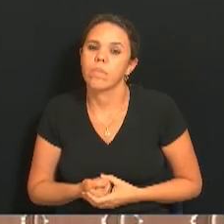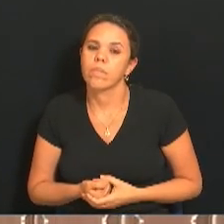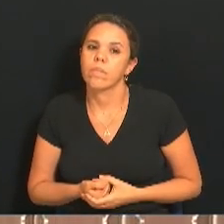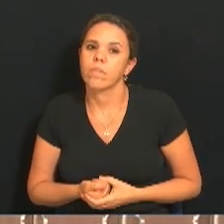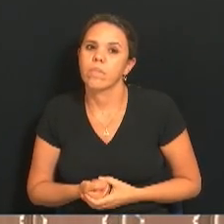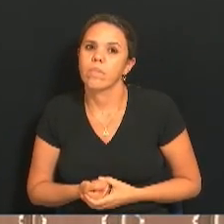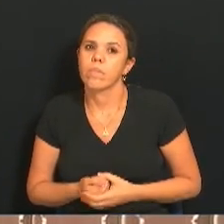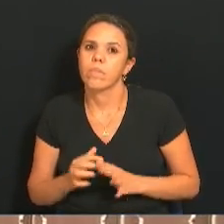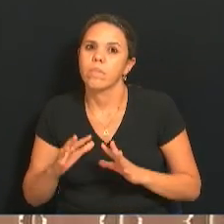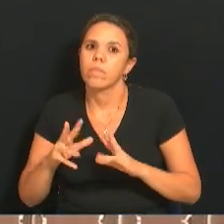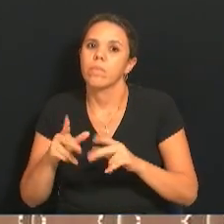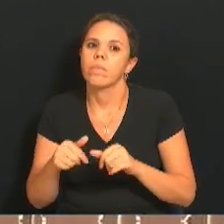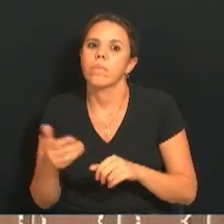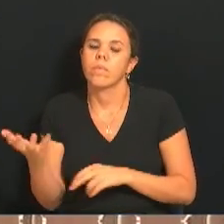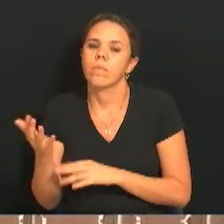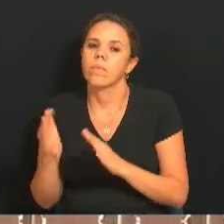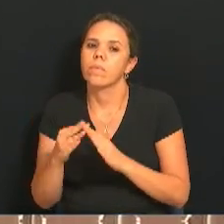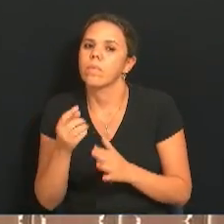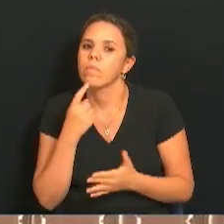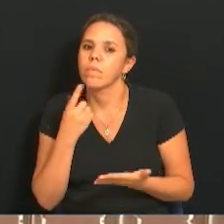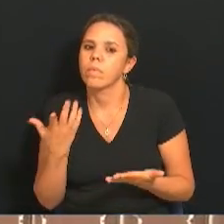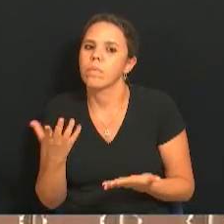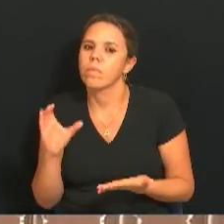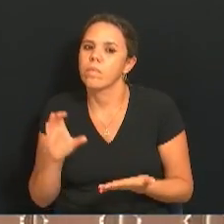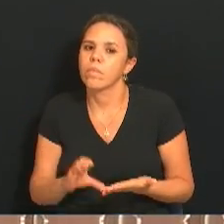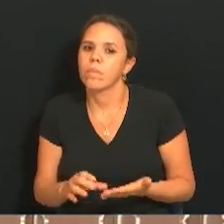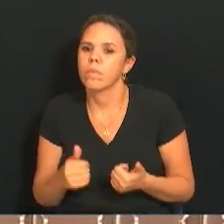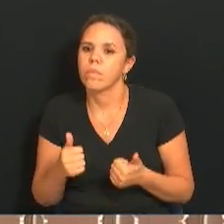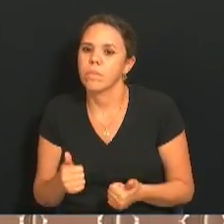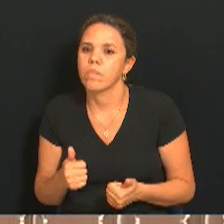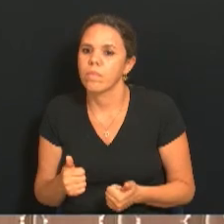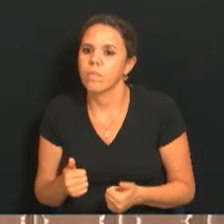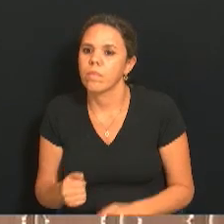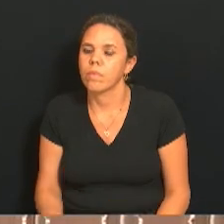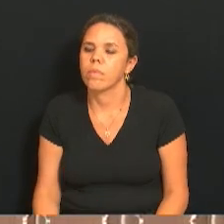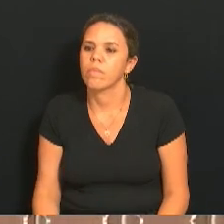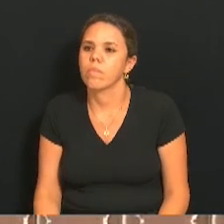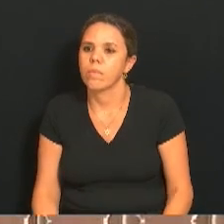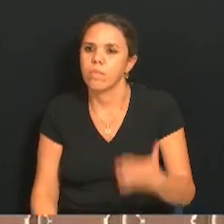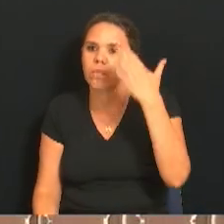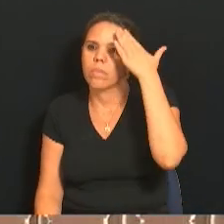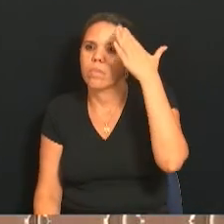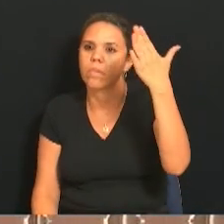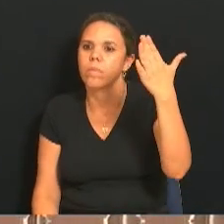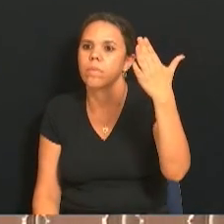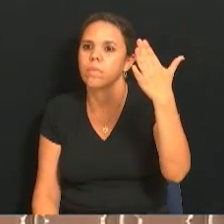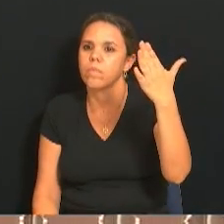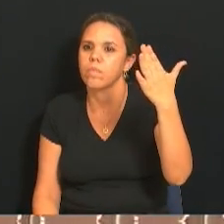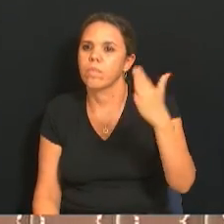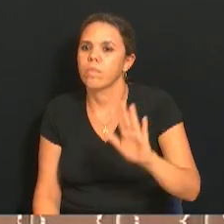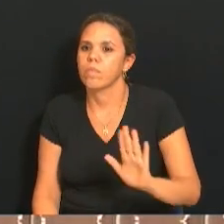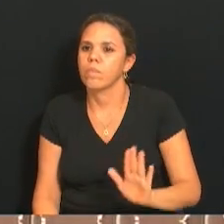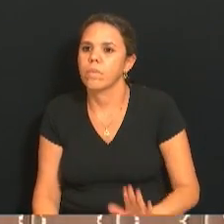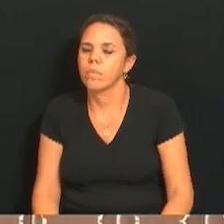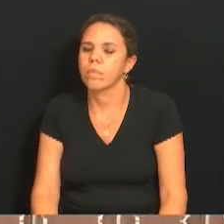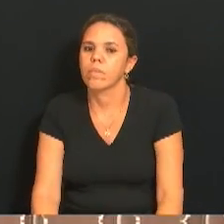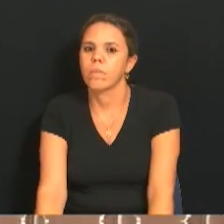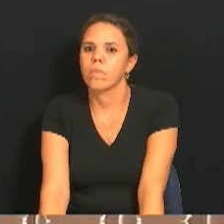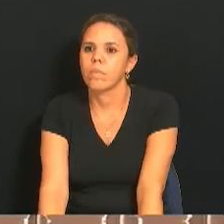para todos os moradores de Campinas e todo cidadão campineiro. Um grande abraço, muito obrigado a todos vocês. Até a próxima reunião.